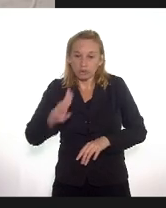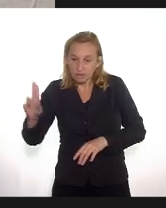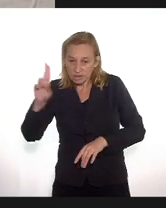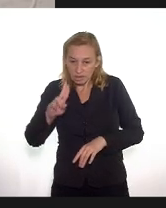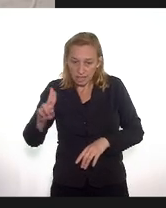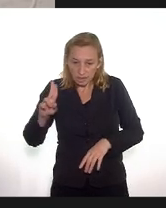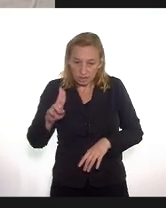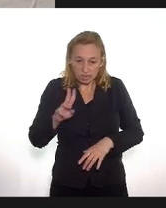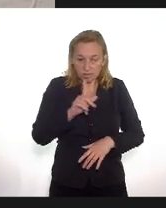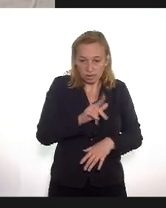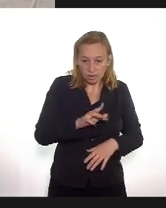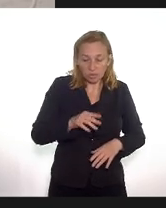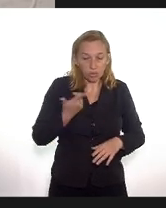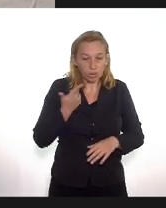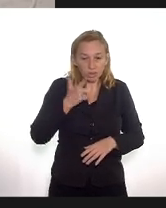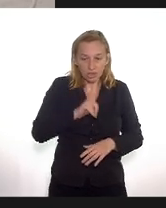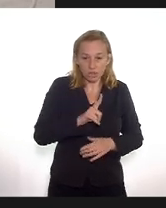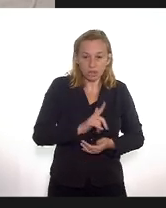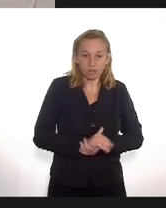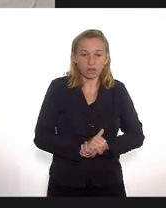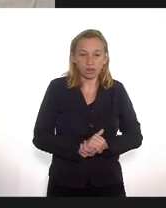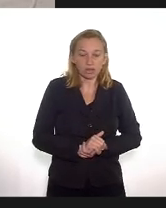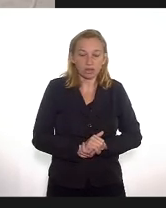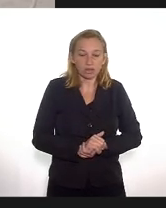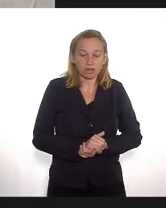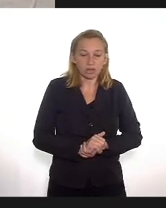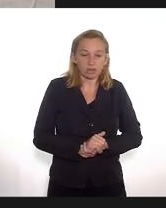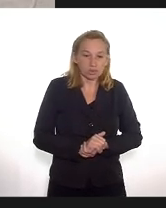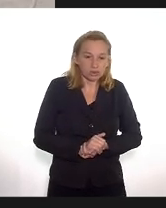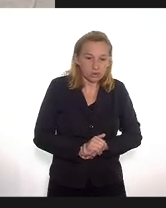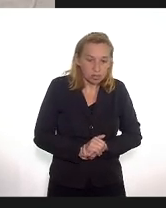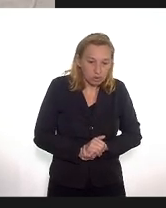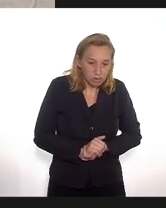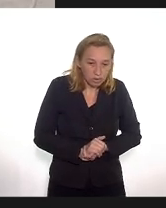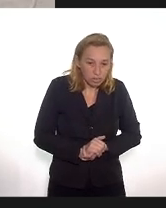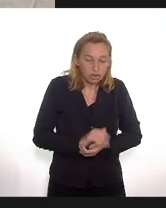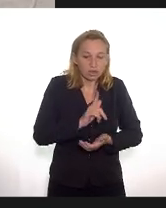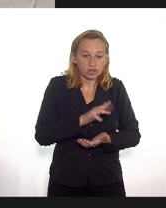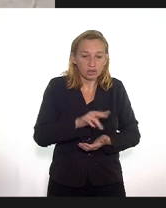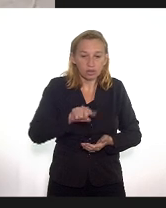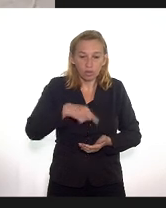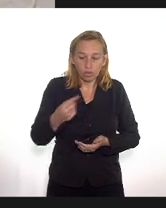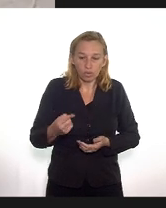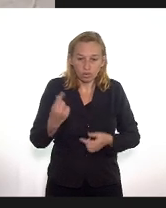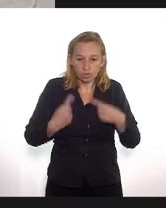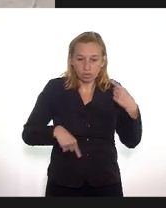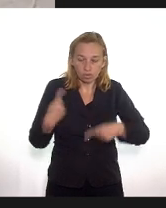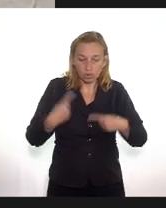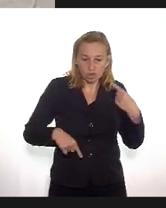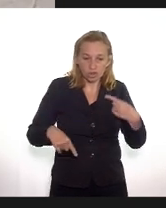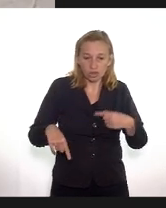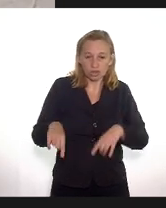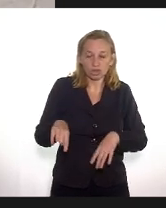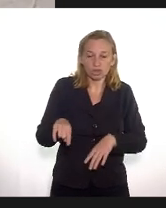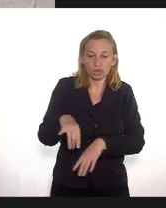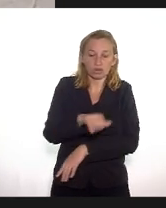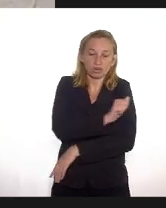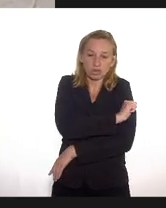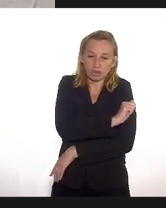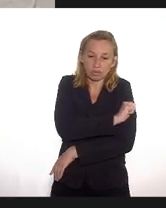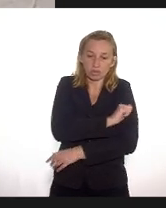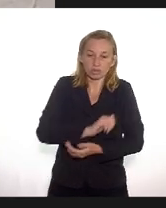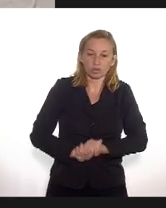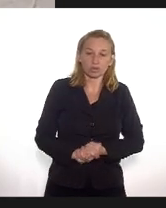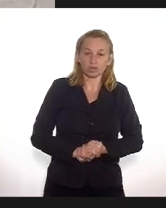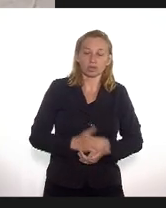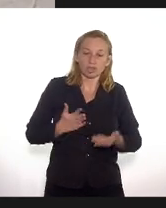conseguiu, por meio das cotas, do Reúne, diversas outras políticas de assistência estudantil, garantir esse aluno